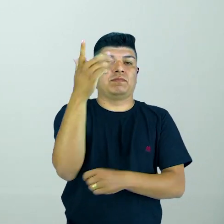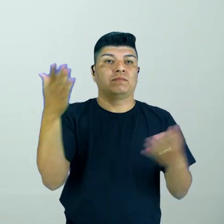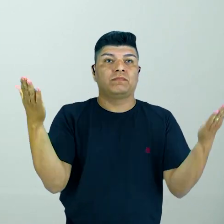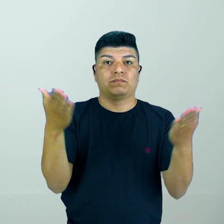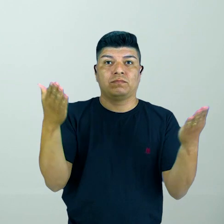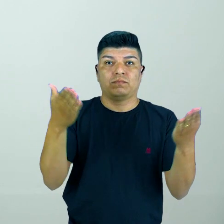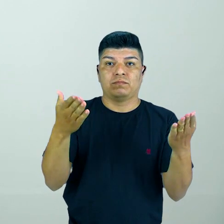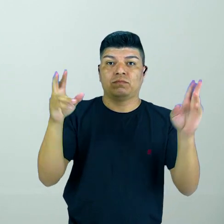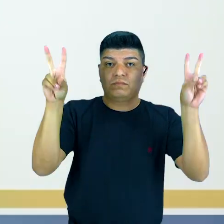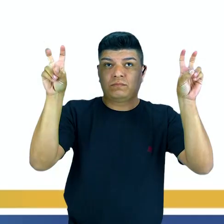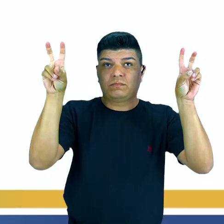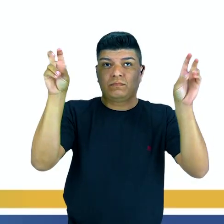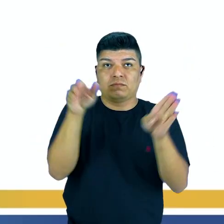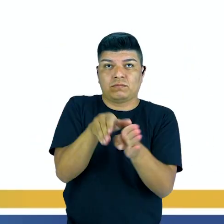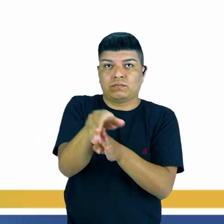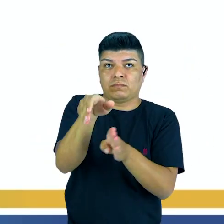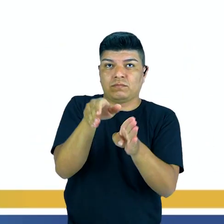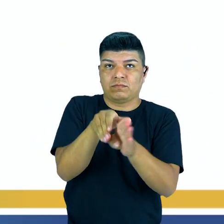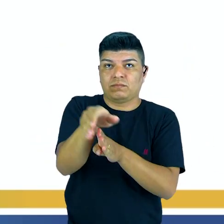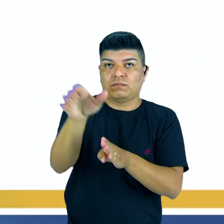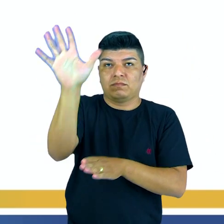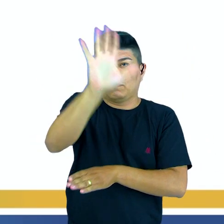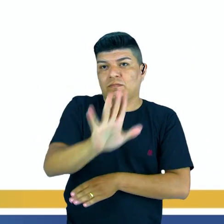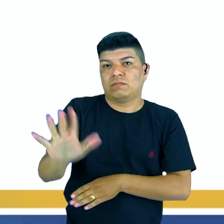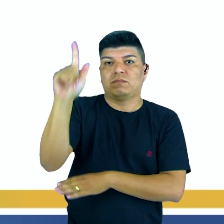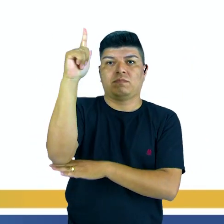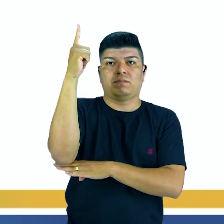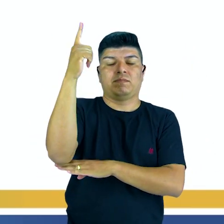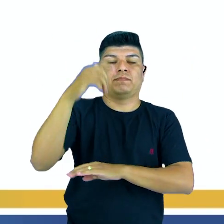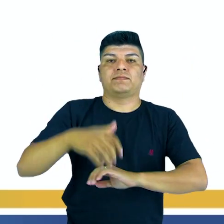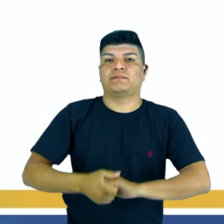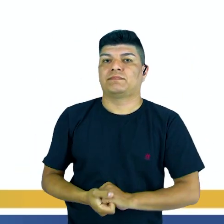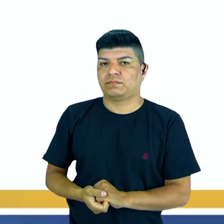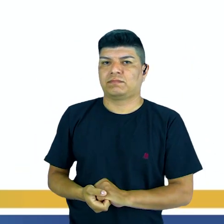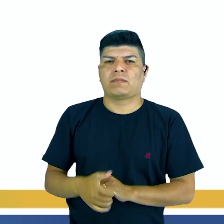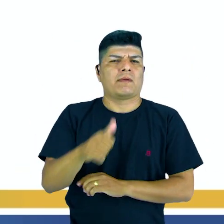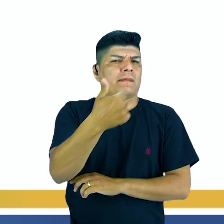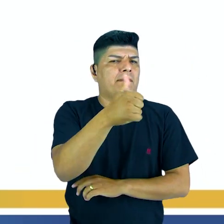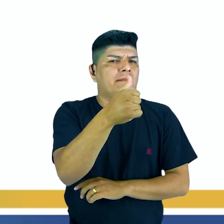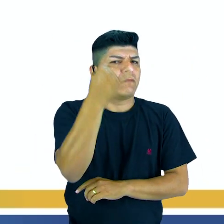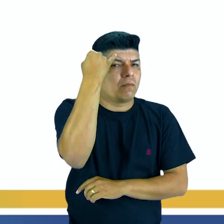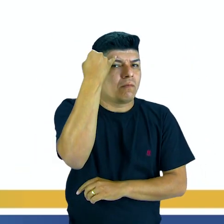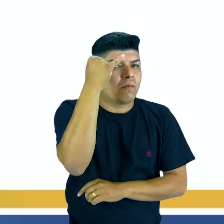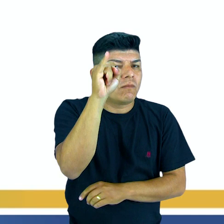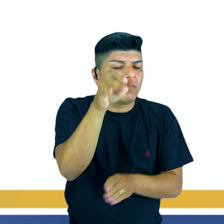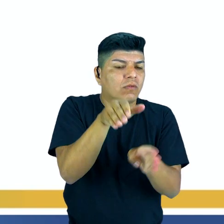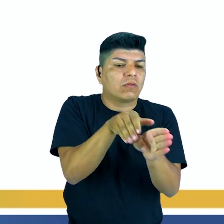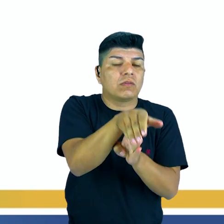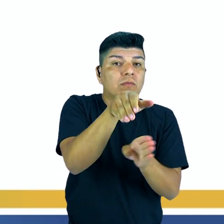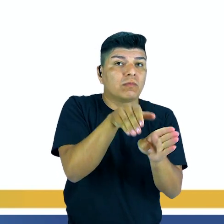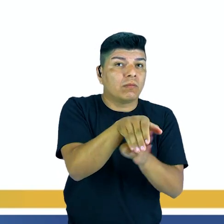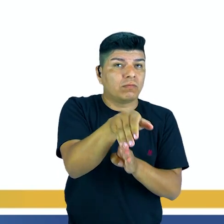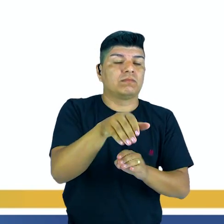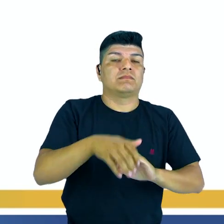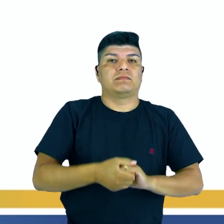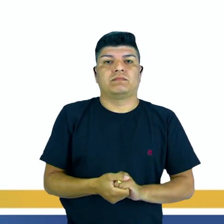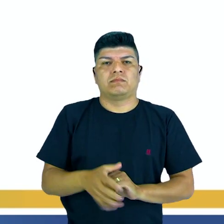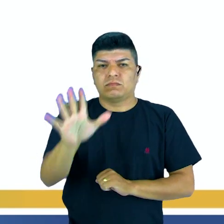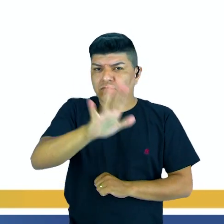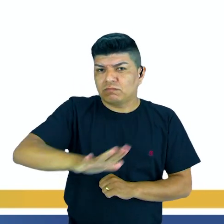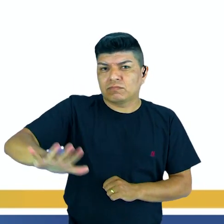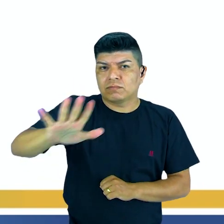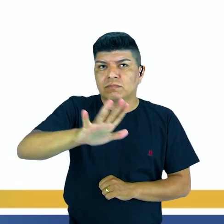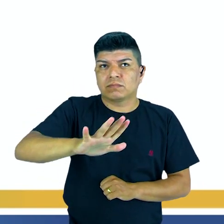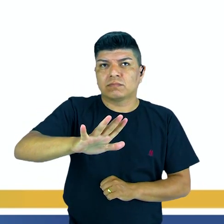aula Orientação no Espaço Geográfico. Para analisar a ideia de orientação, tá? Em geral,